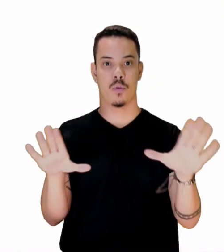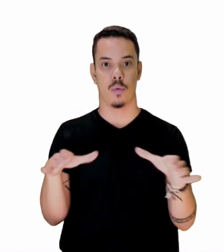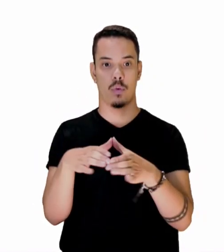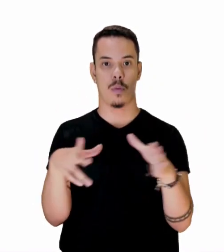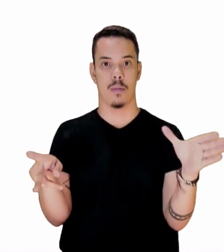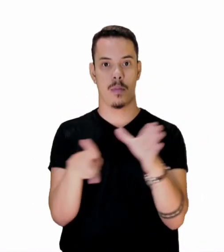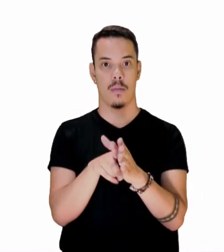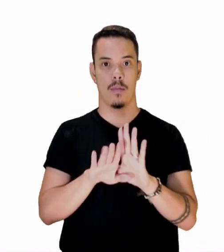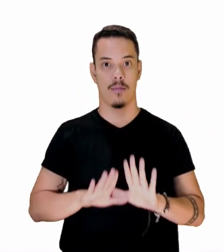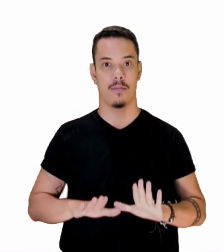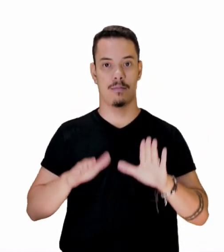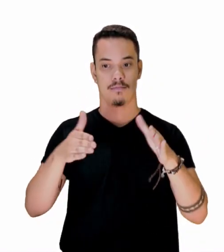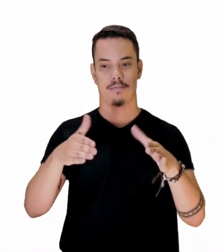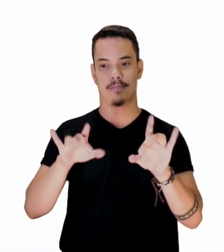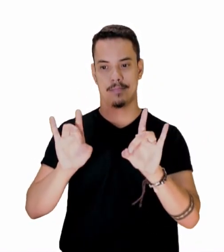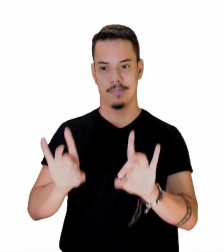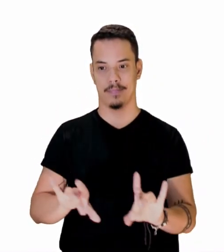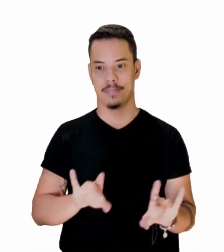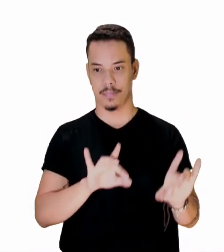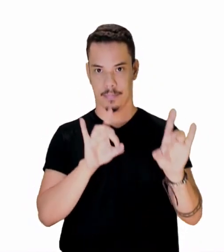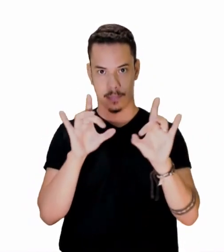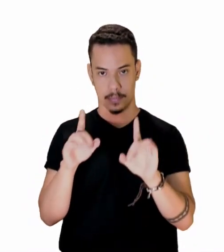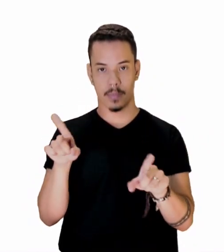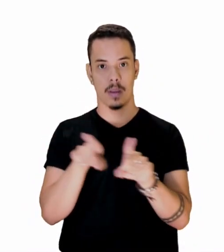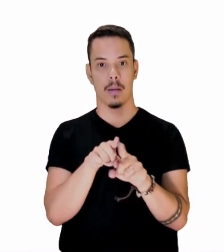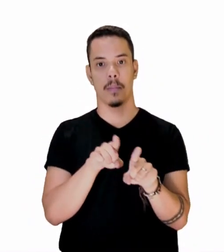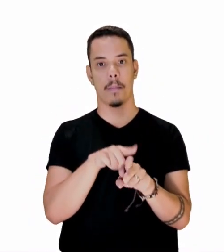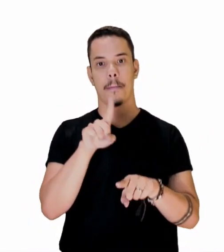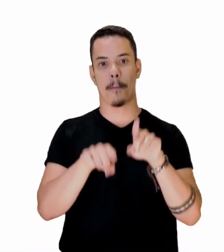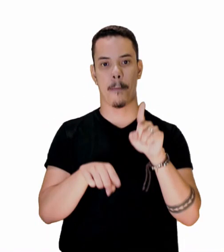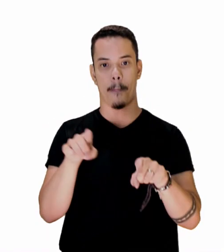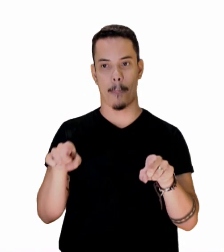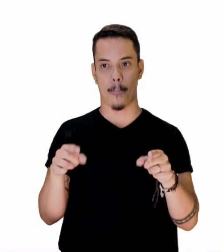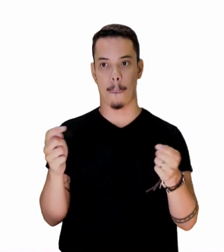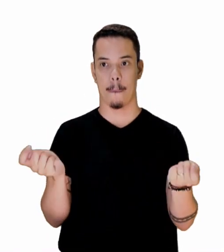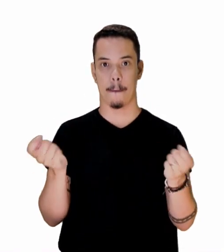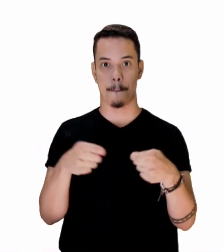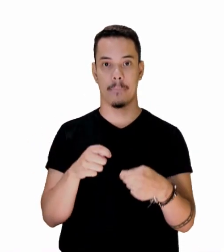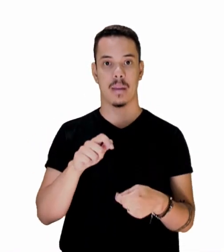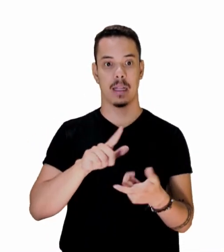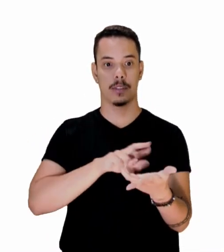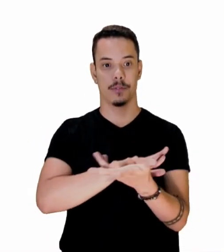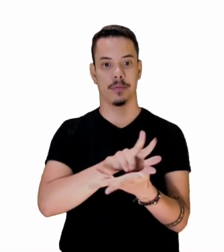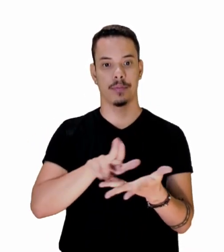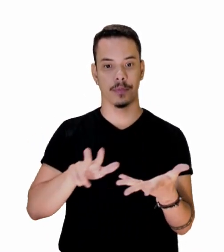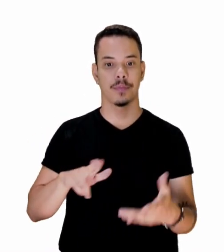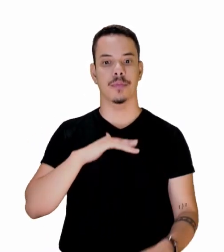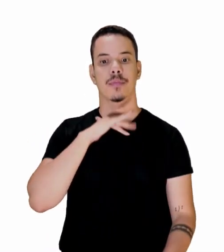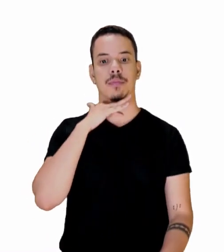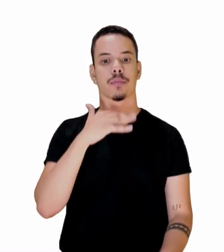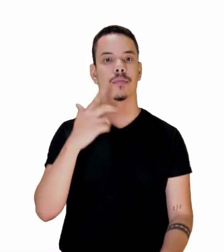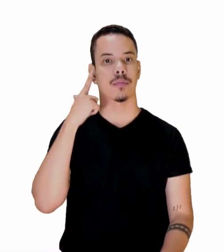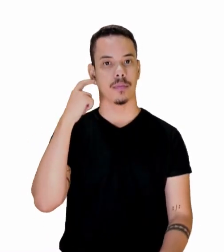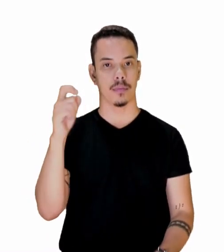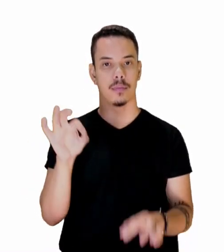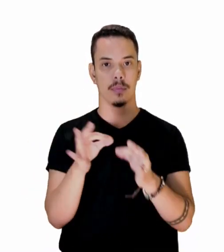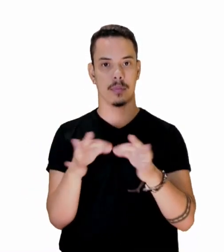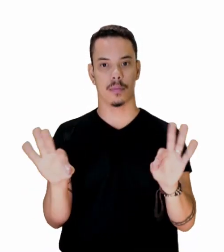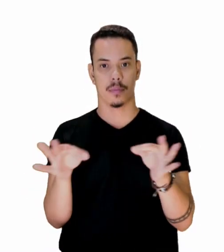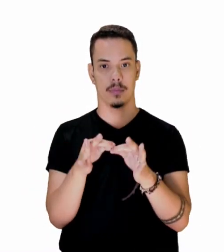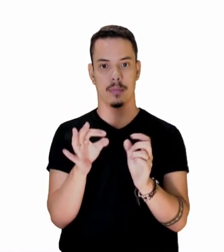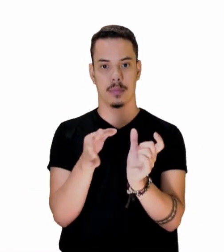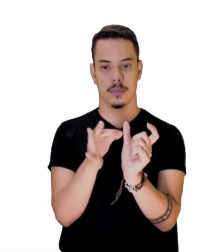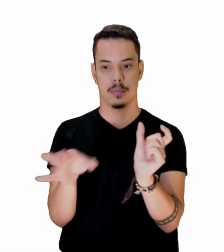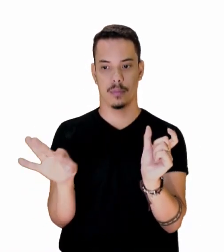grupo específico, e as variedades que possuem diferentes níveis fonológico ou morfossintático,